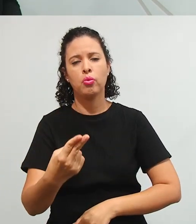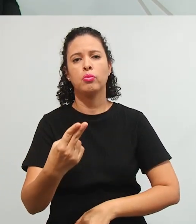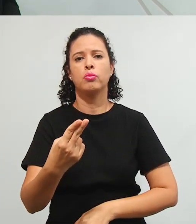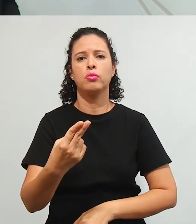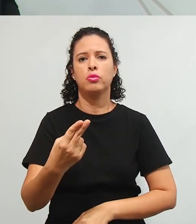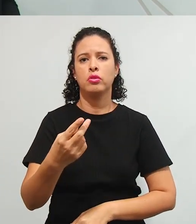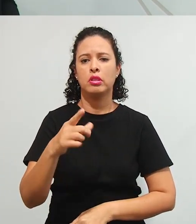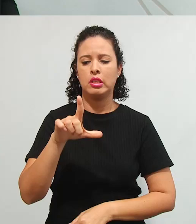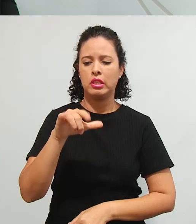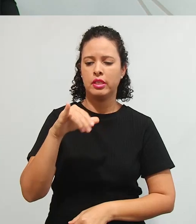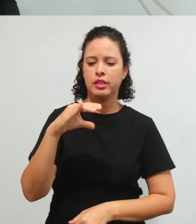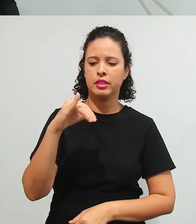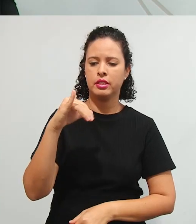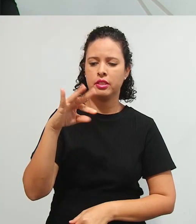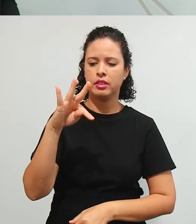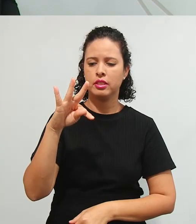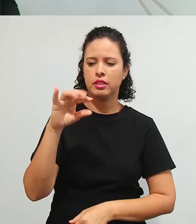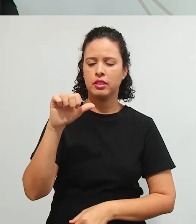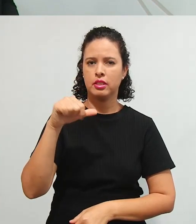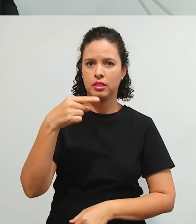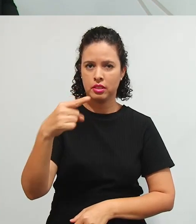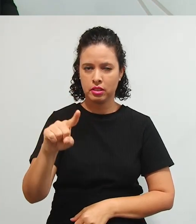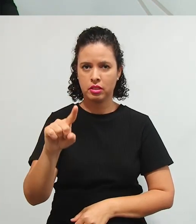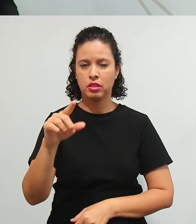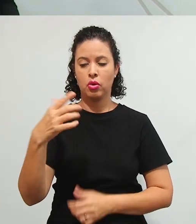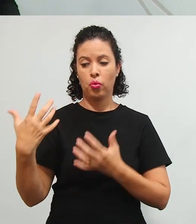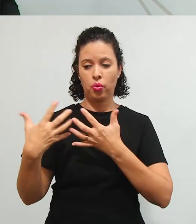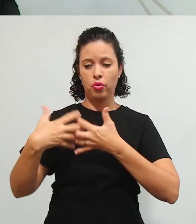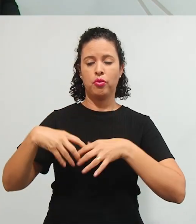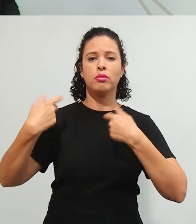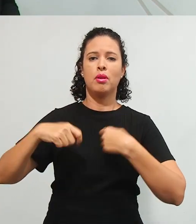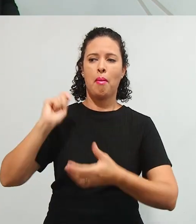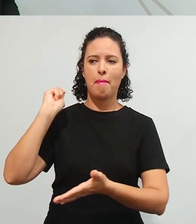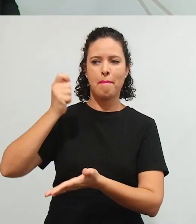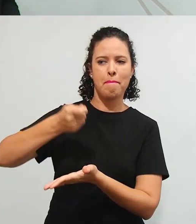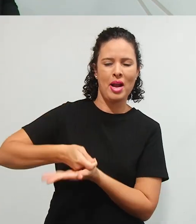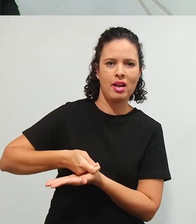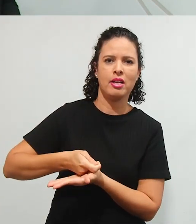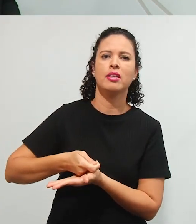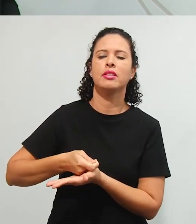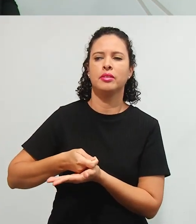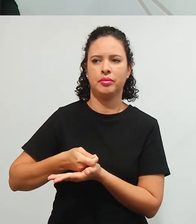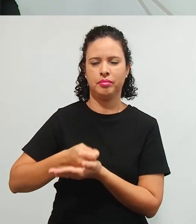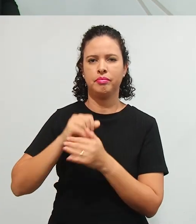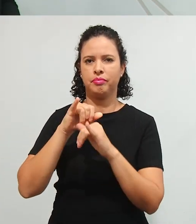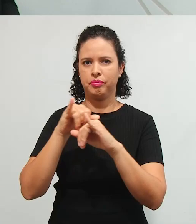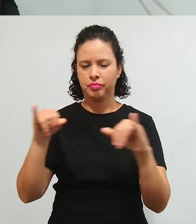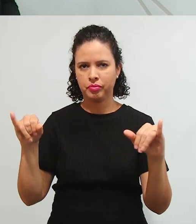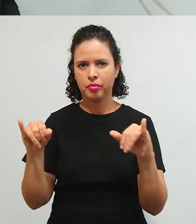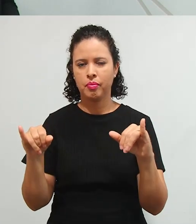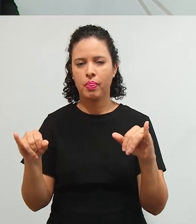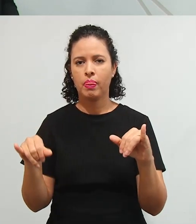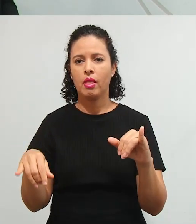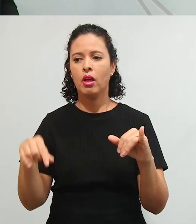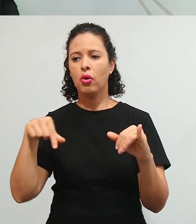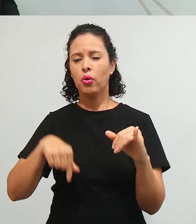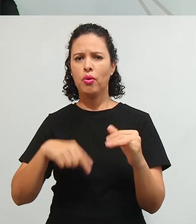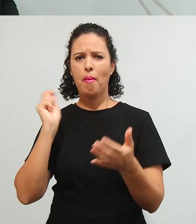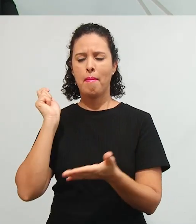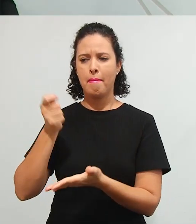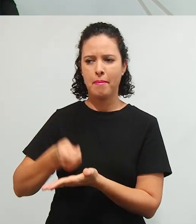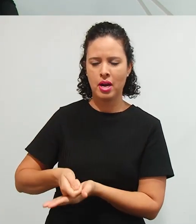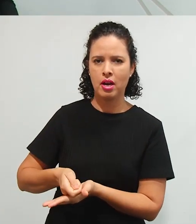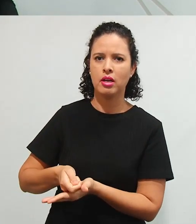o IFRO tem que pagar essa publicação para a imprensa nacional. Bom, quando o IFRO